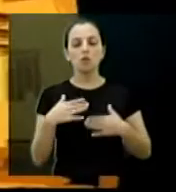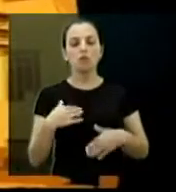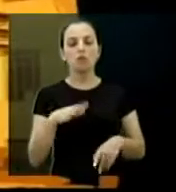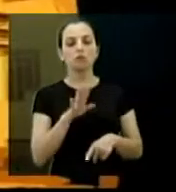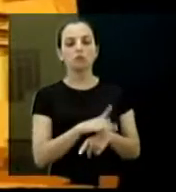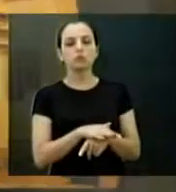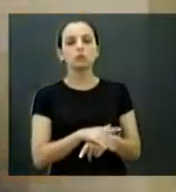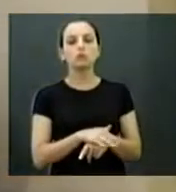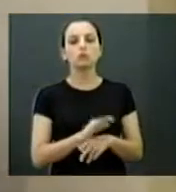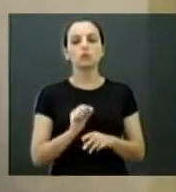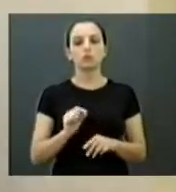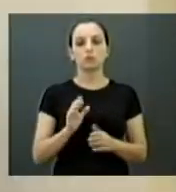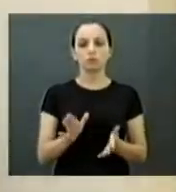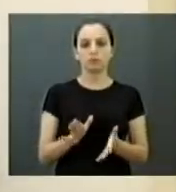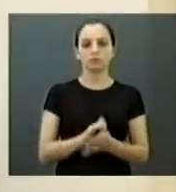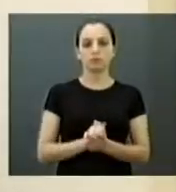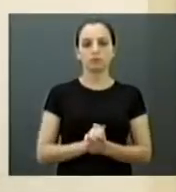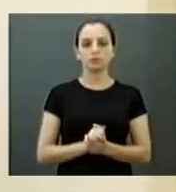Renata.